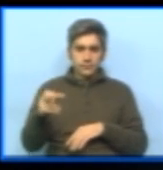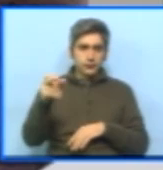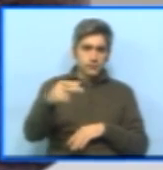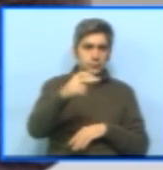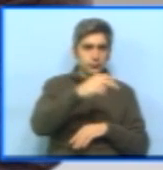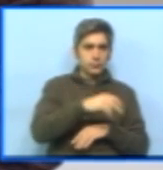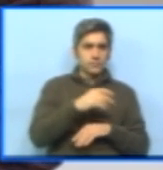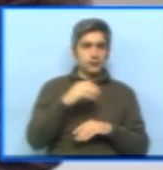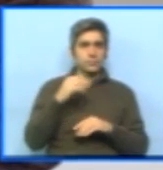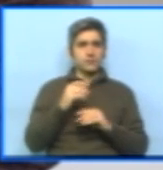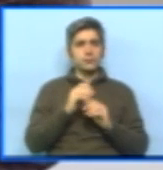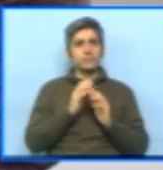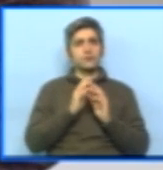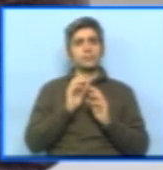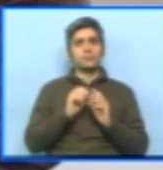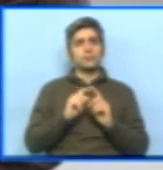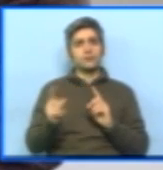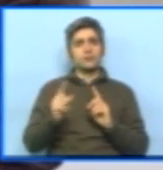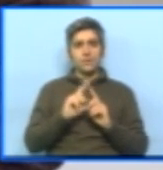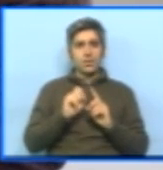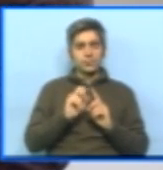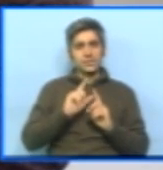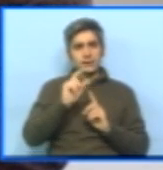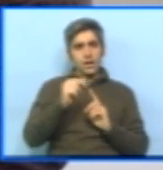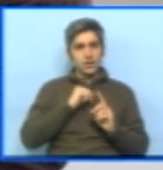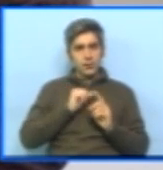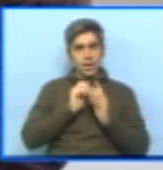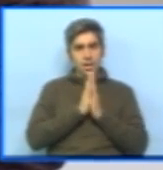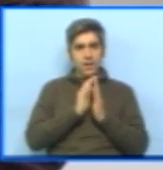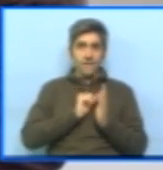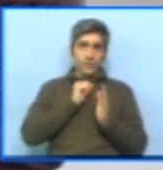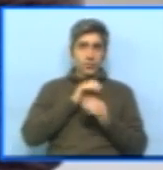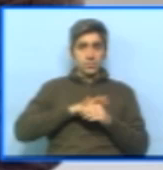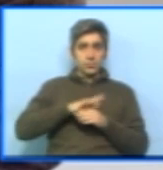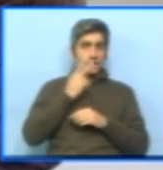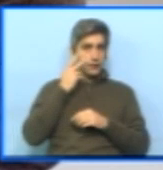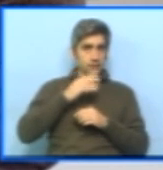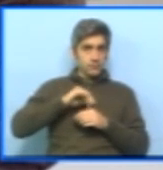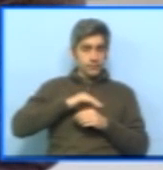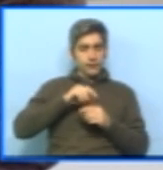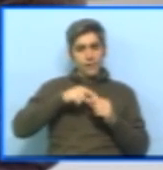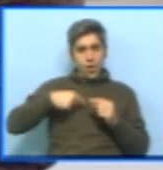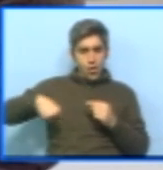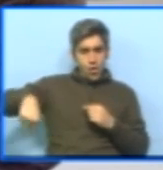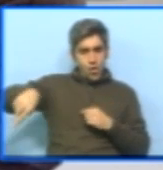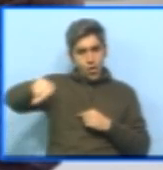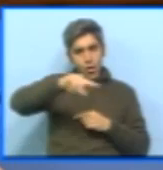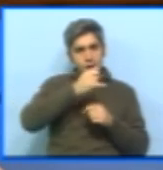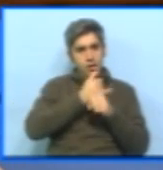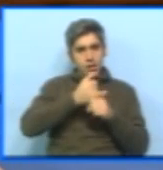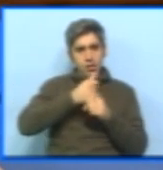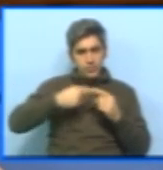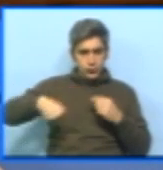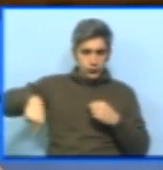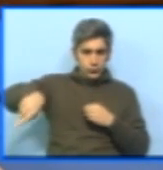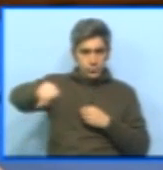como uma peregrinação a um santuário, mas sai-se da sua igreja paroquial, dá-se a volta à ilha e o ponto de chegada é o ponto de